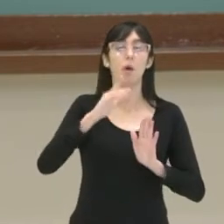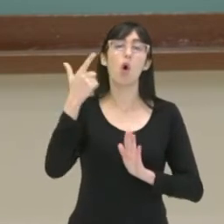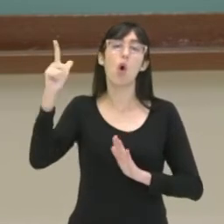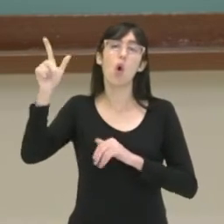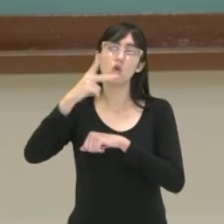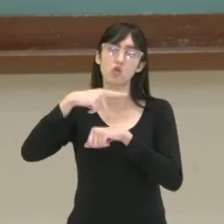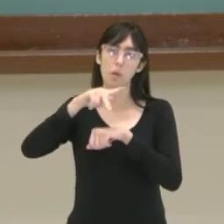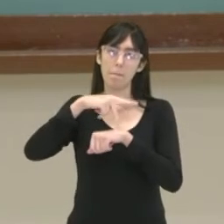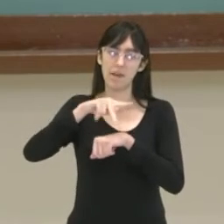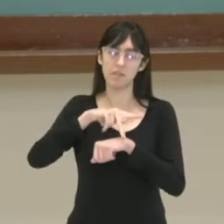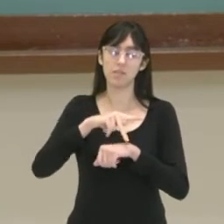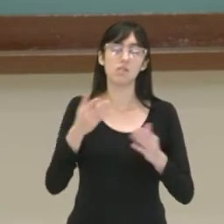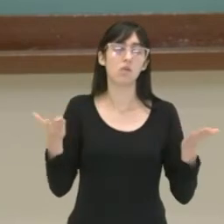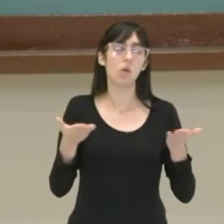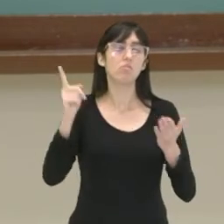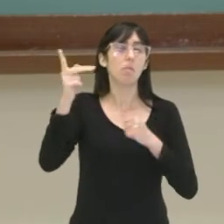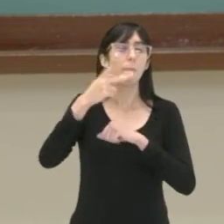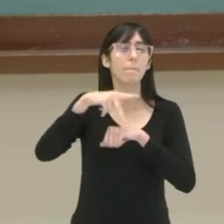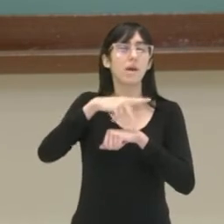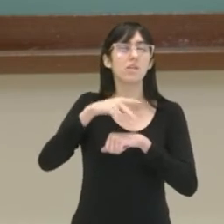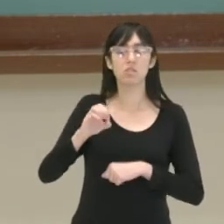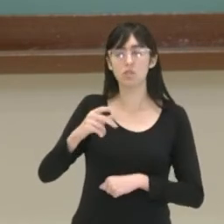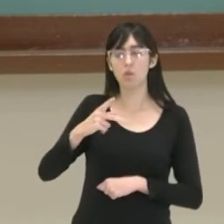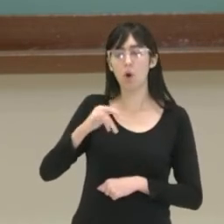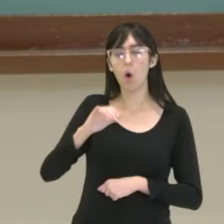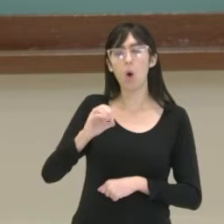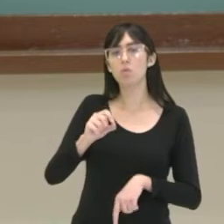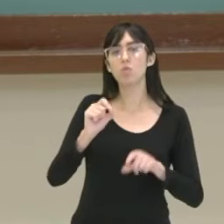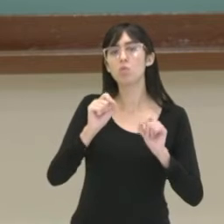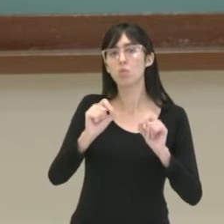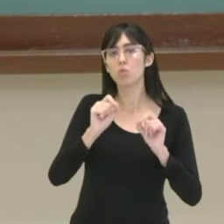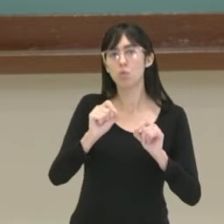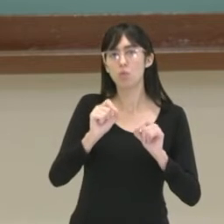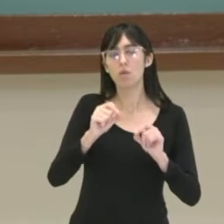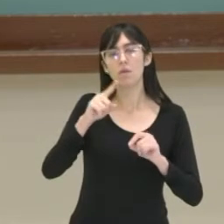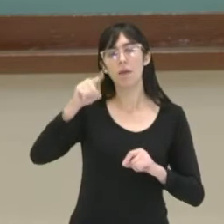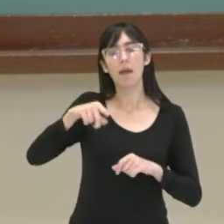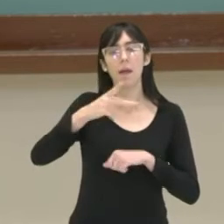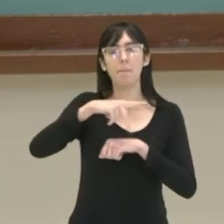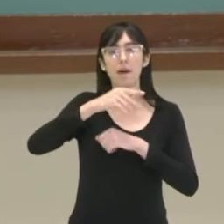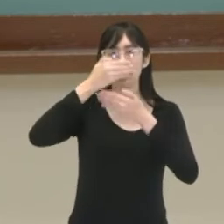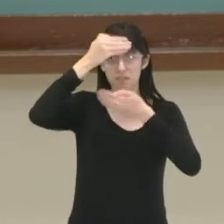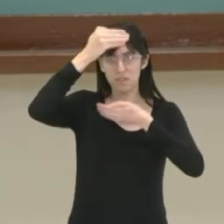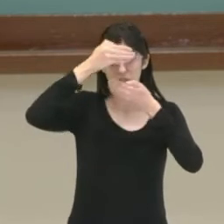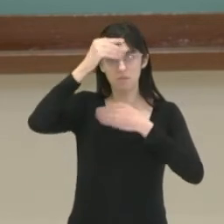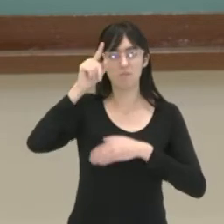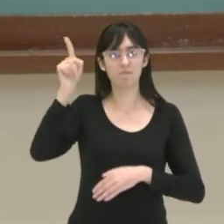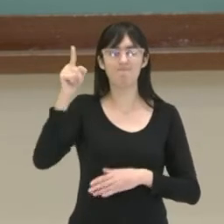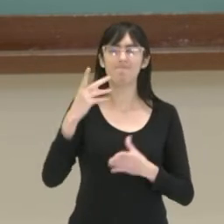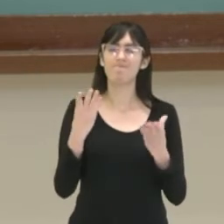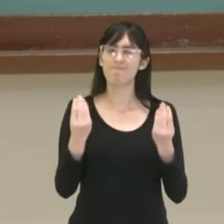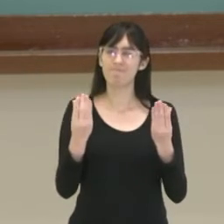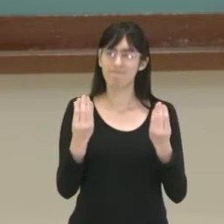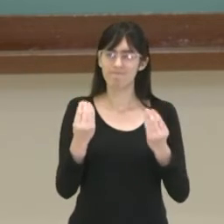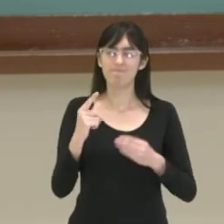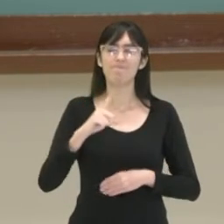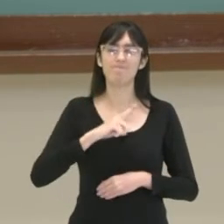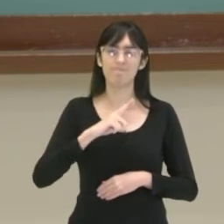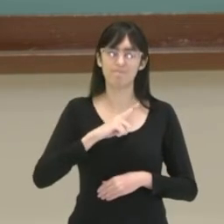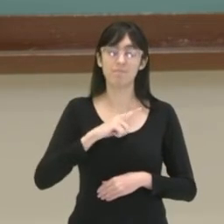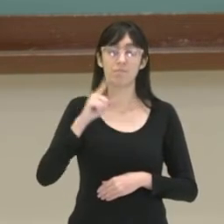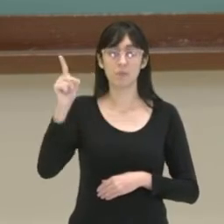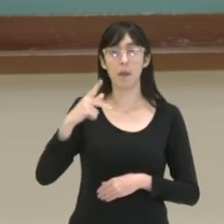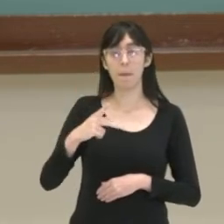país. Hoje em dia o país que mais produz a papoula é o Afeganistão, e a papoula é